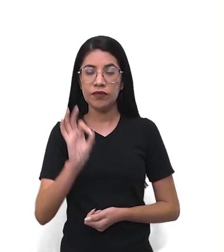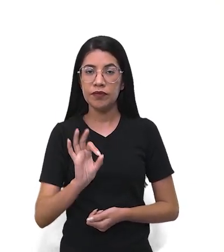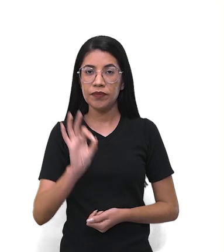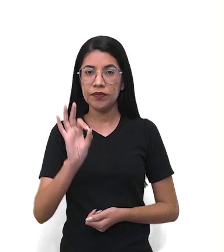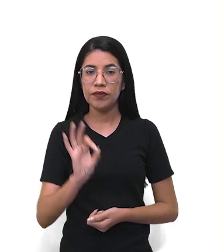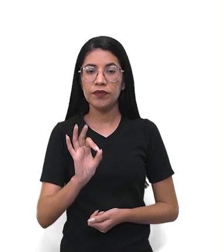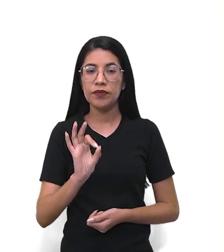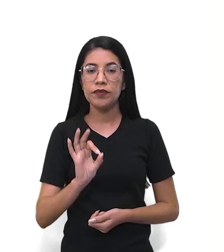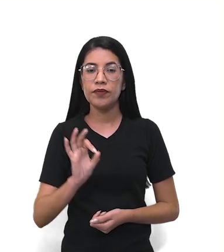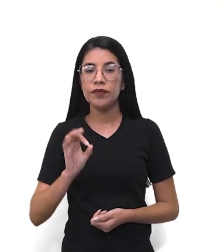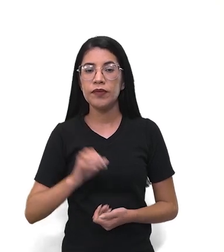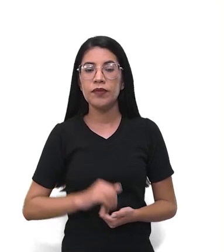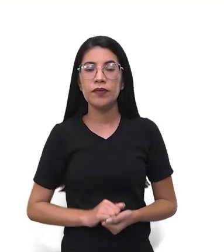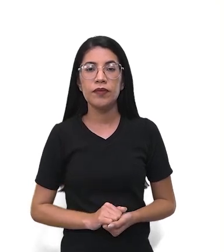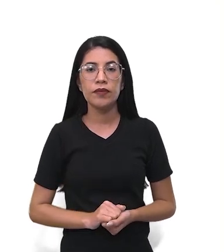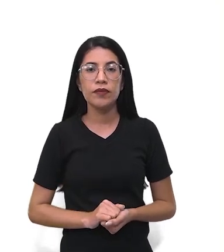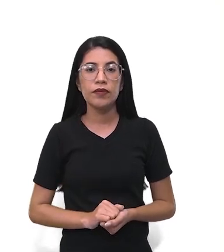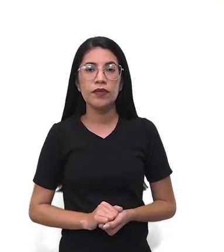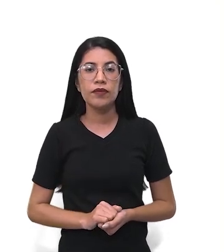tá?